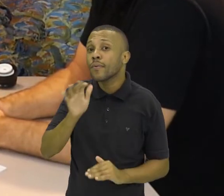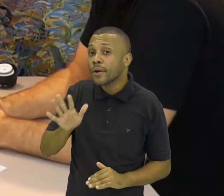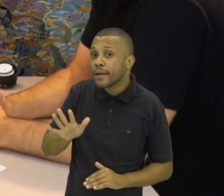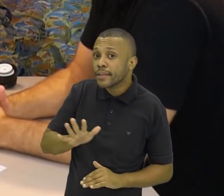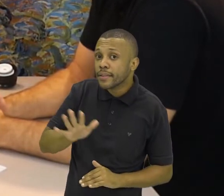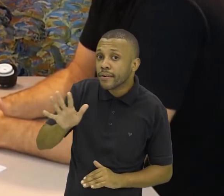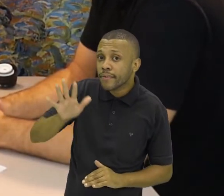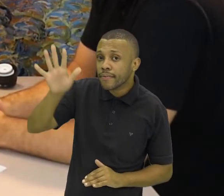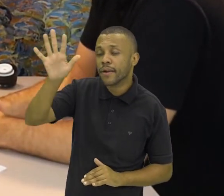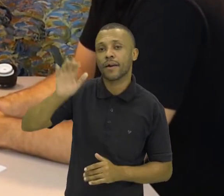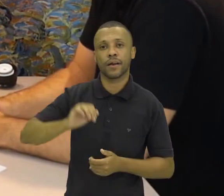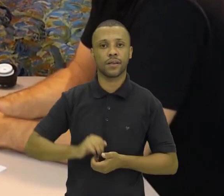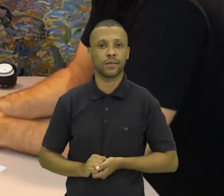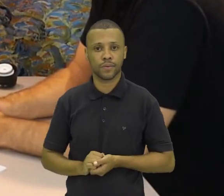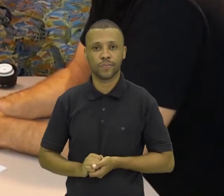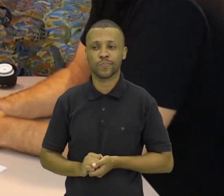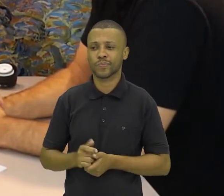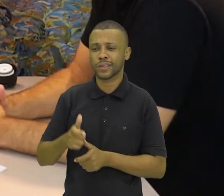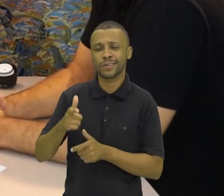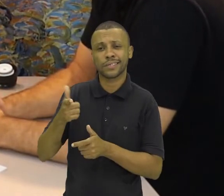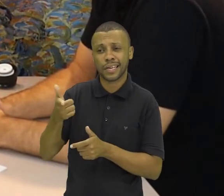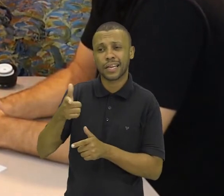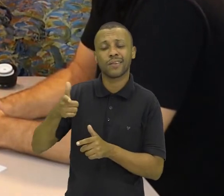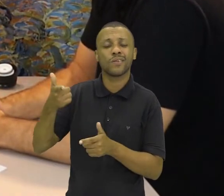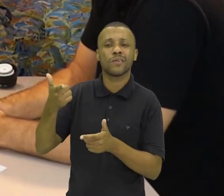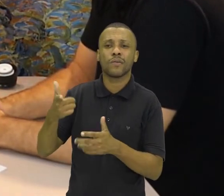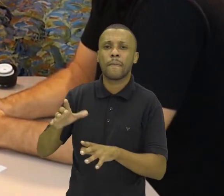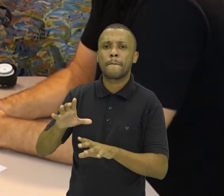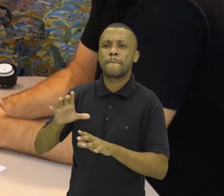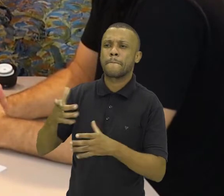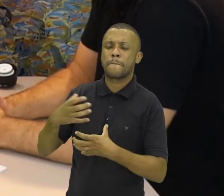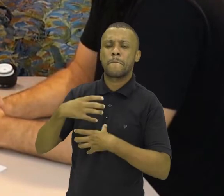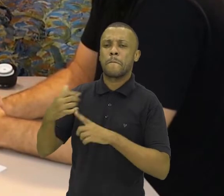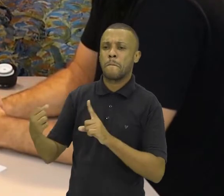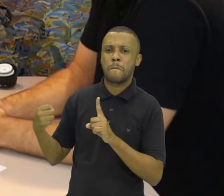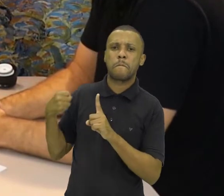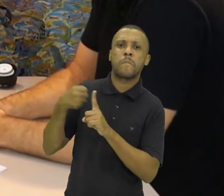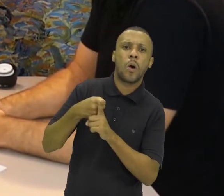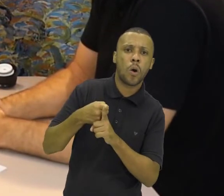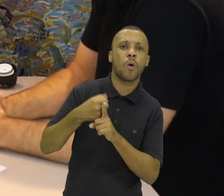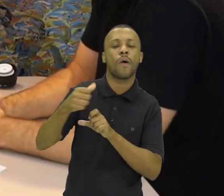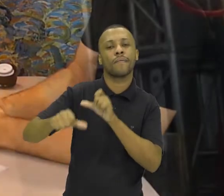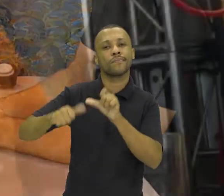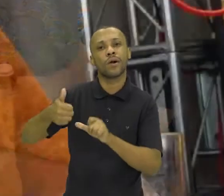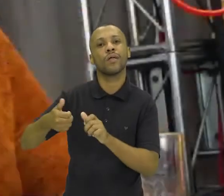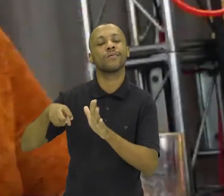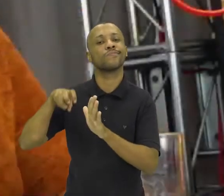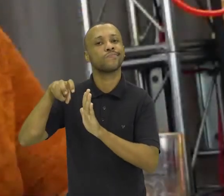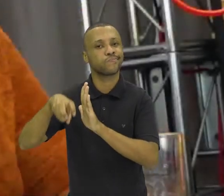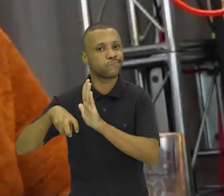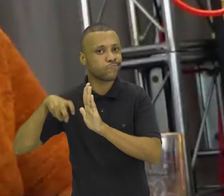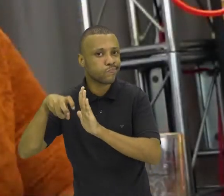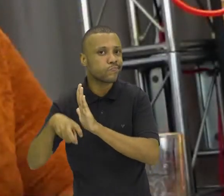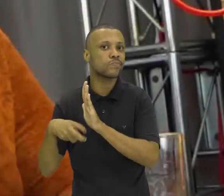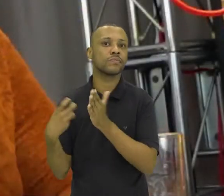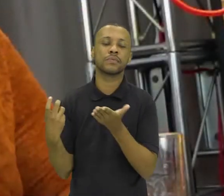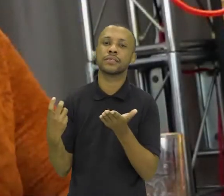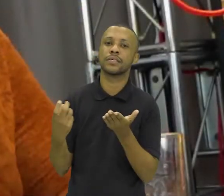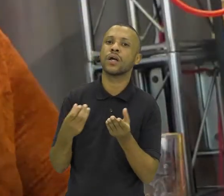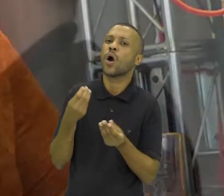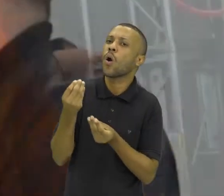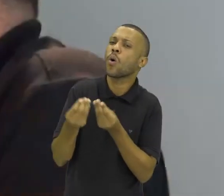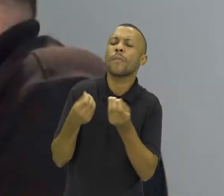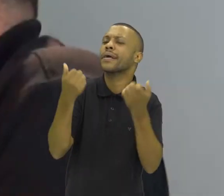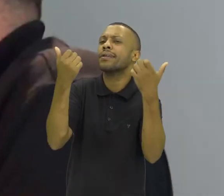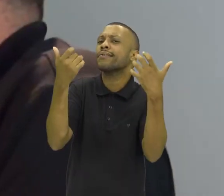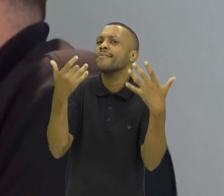uma favela, tá? Bom, ficou sequelado, ficou na cadeira de roda, já começa aí, o problema de arrumar uma cadeira de roda,